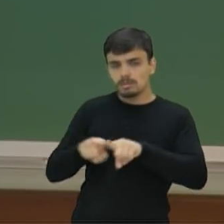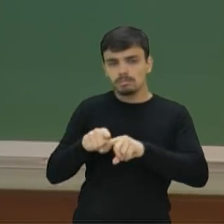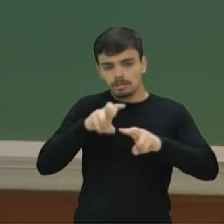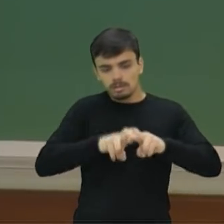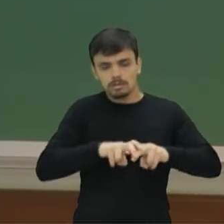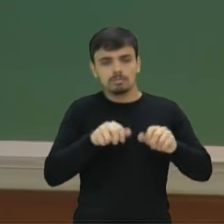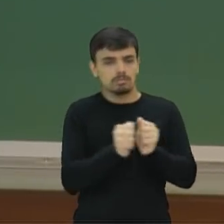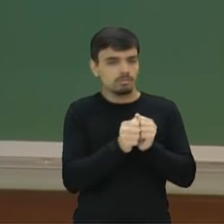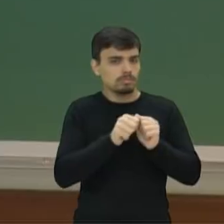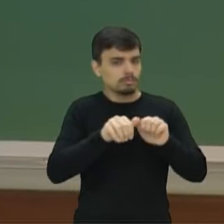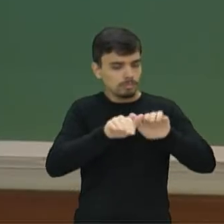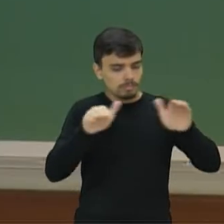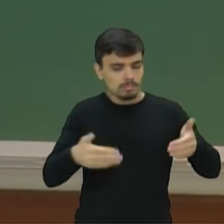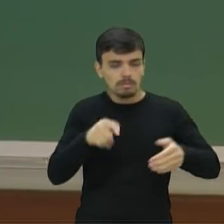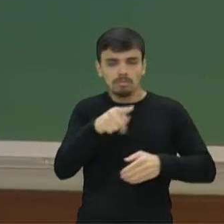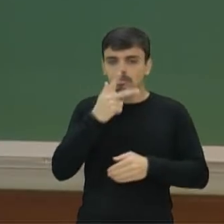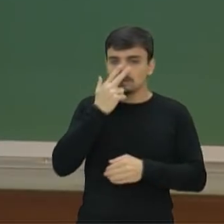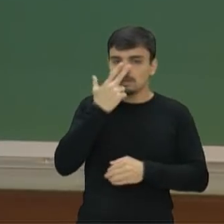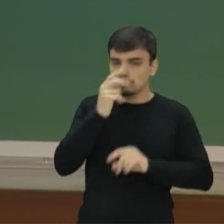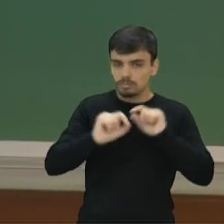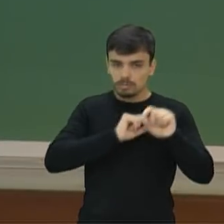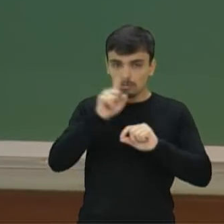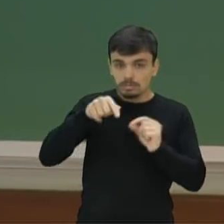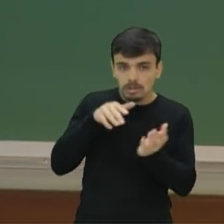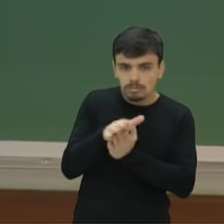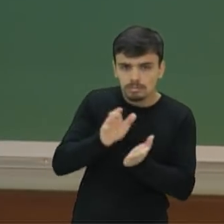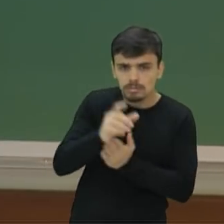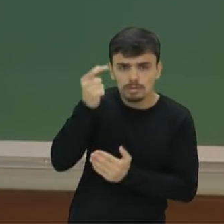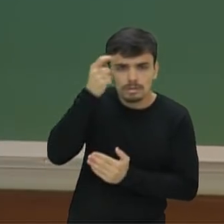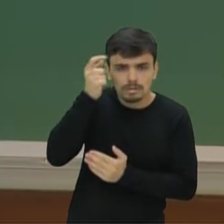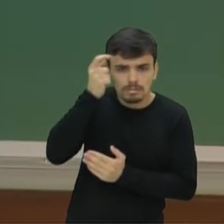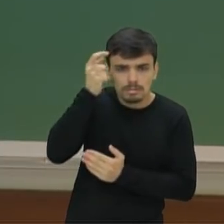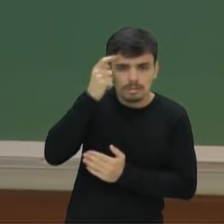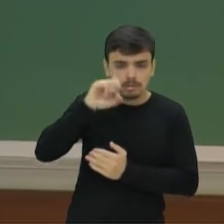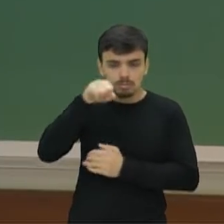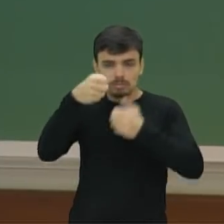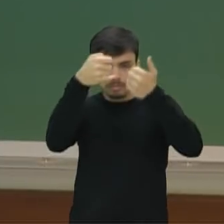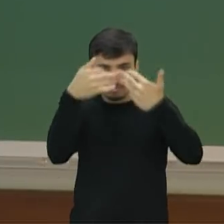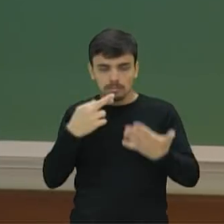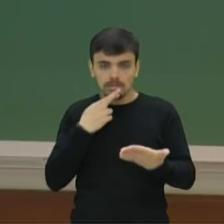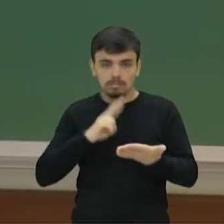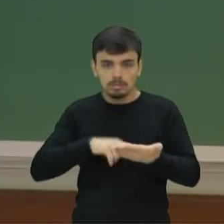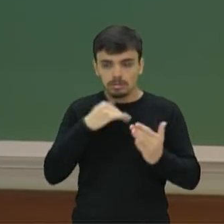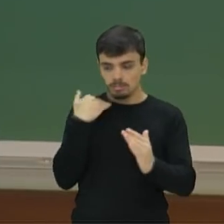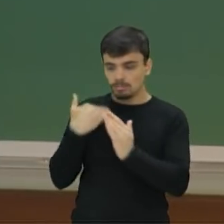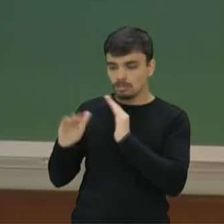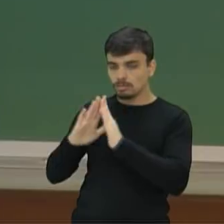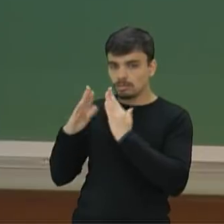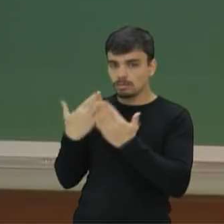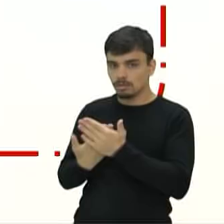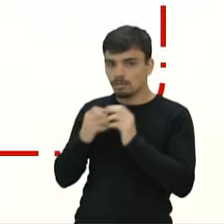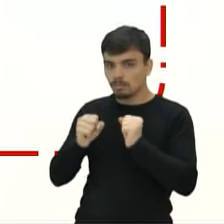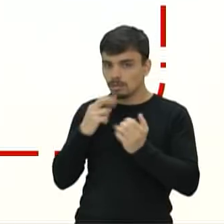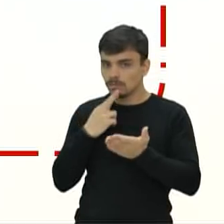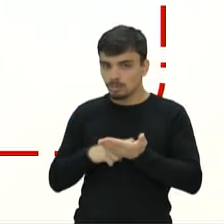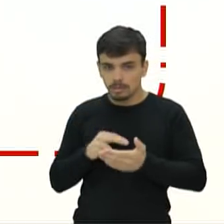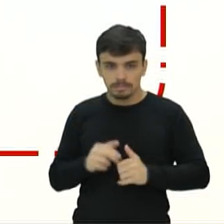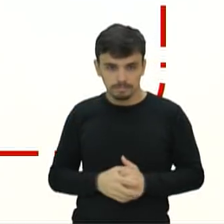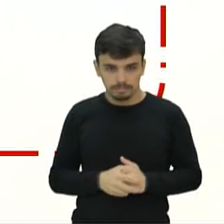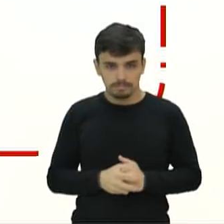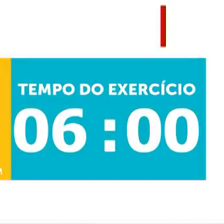junto à sua mesa, o que você acha? Você é um consumidor consciente? Justifique a sua resposta e encaminha para a sua escola ou colégio. Vai lá!